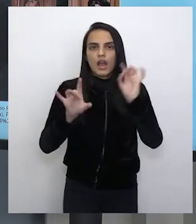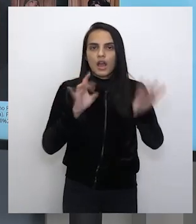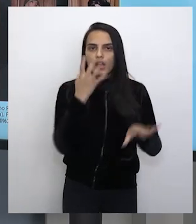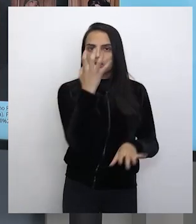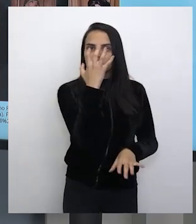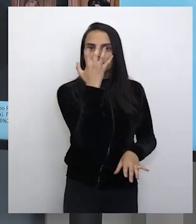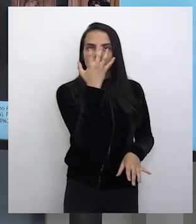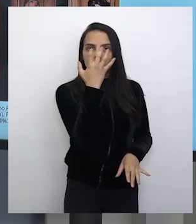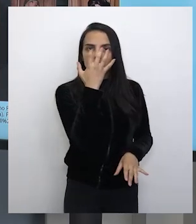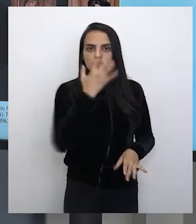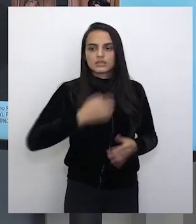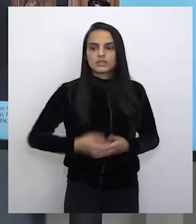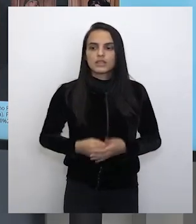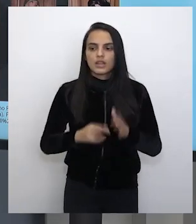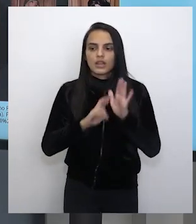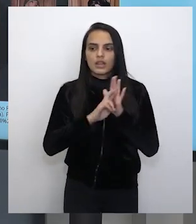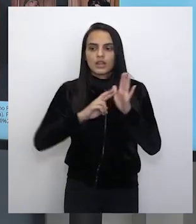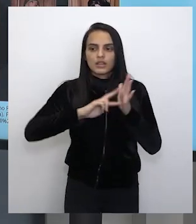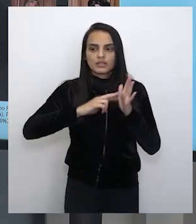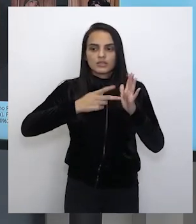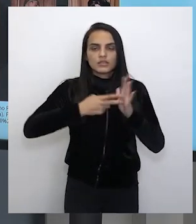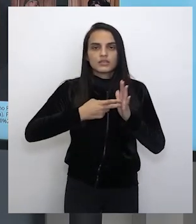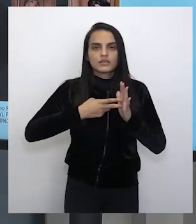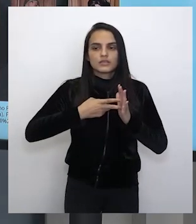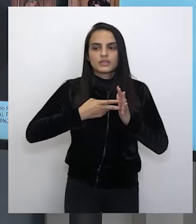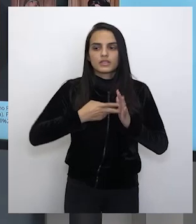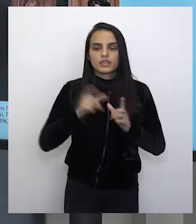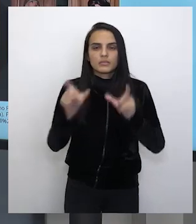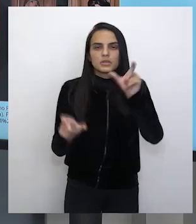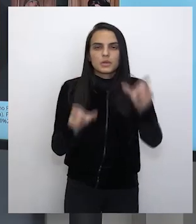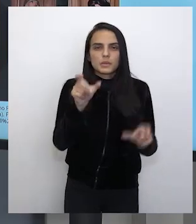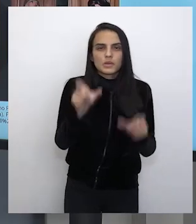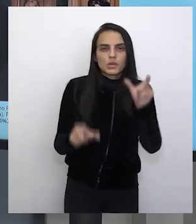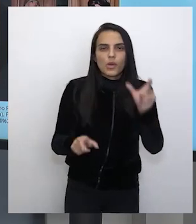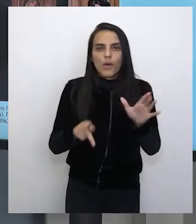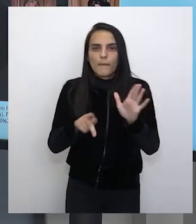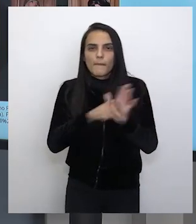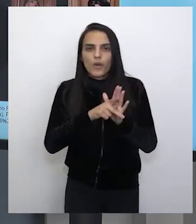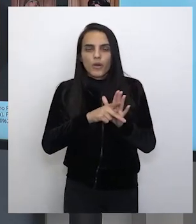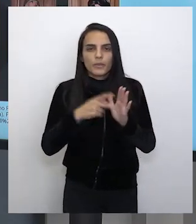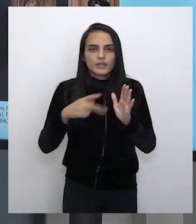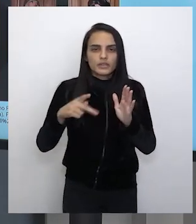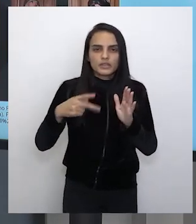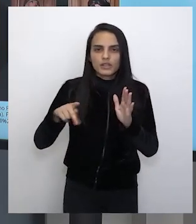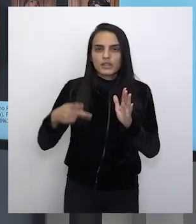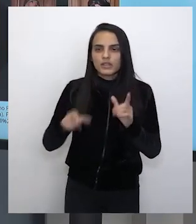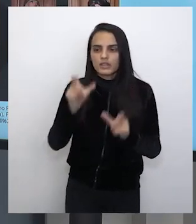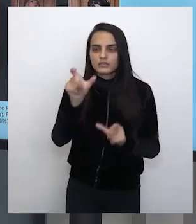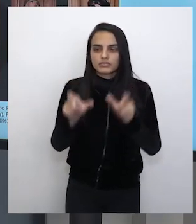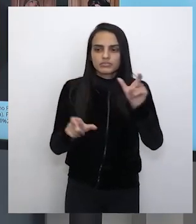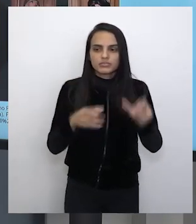ela representa um pouco da personalidade de cada personagem daquele. Então, ela tem traços da